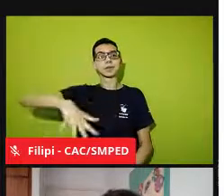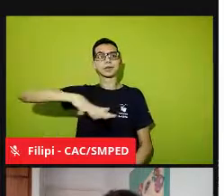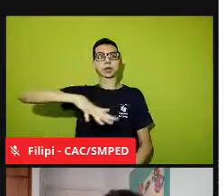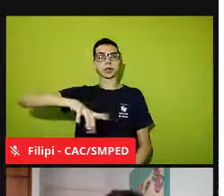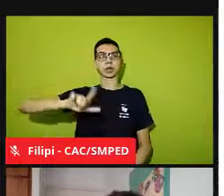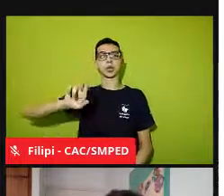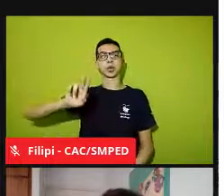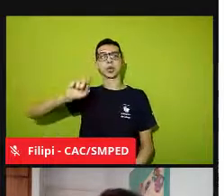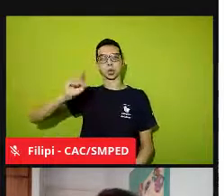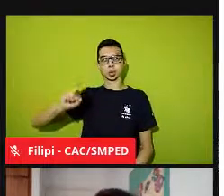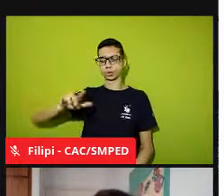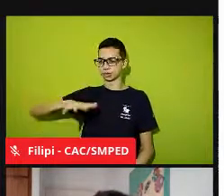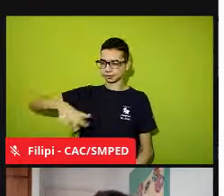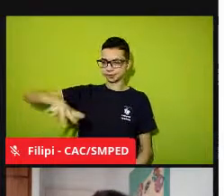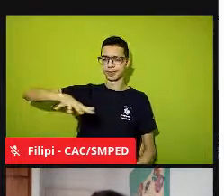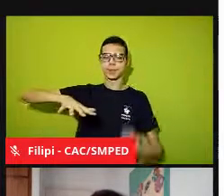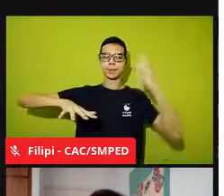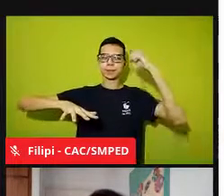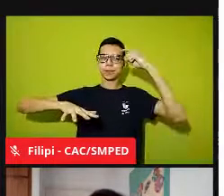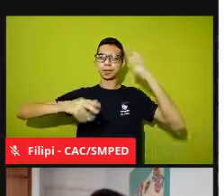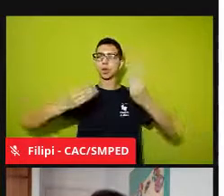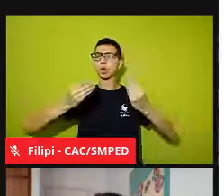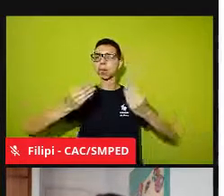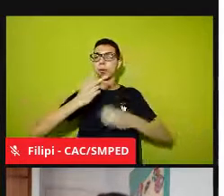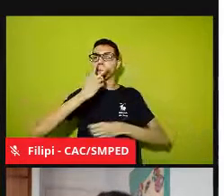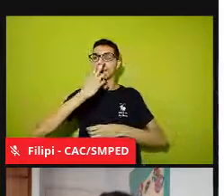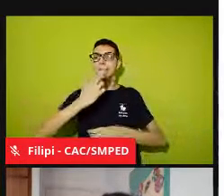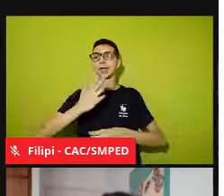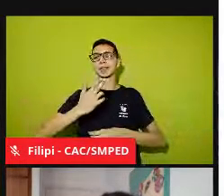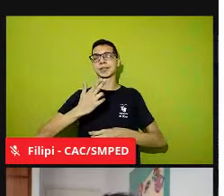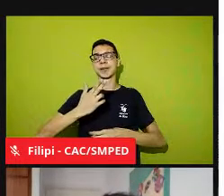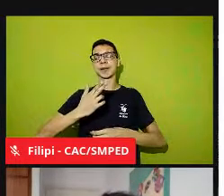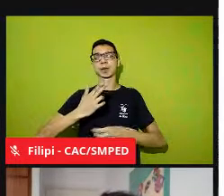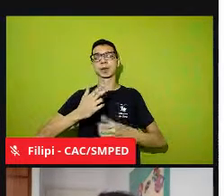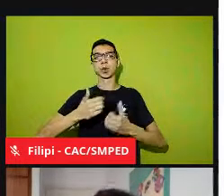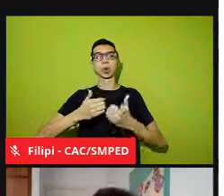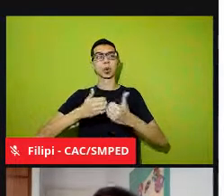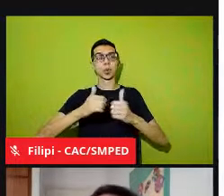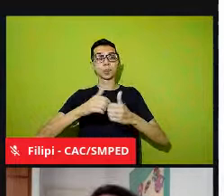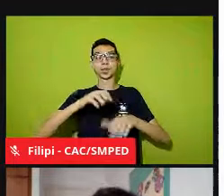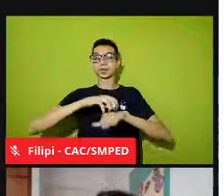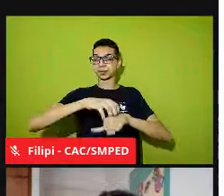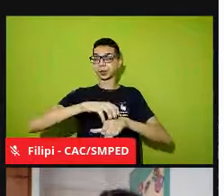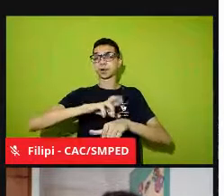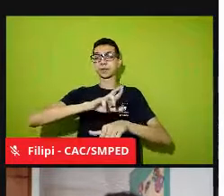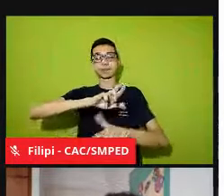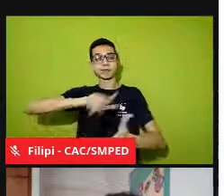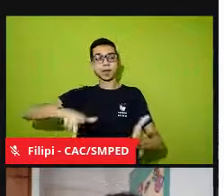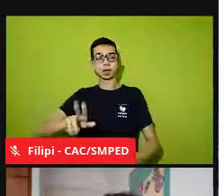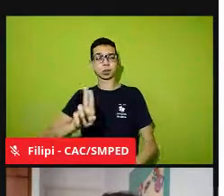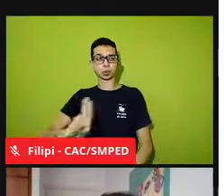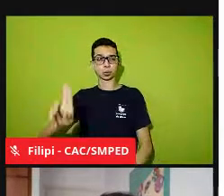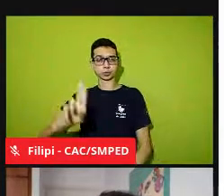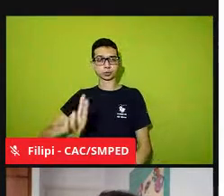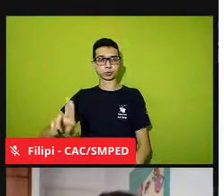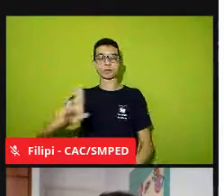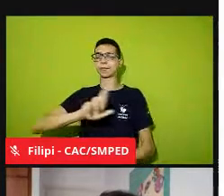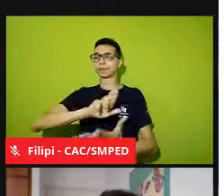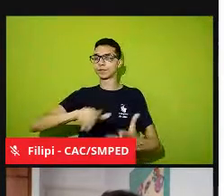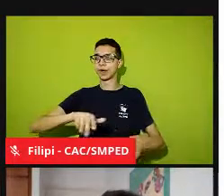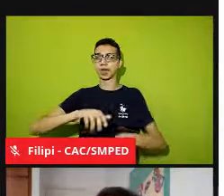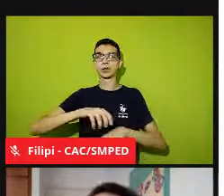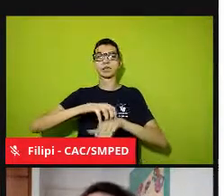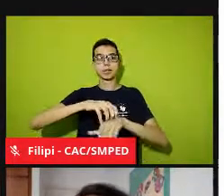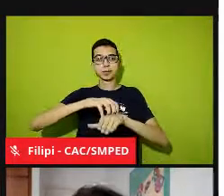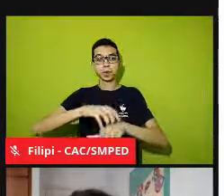ali também dentro do ônibus andante como um terminal de integração, que a gente usa vários tipos de transporte, vários modais de transporte para chegar no Museu da